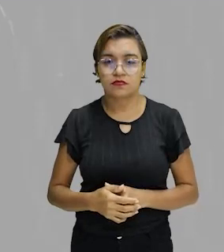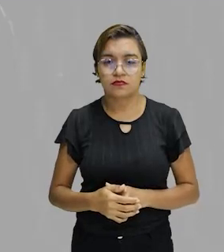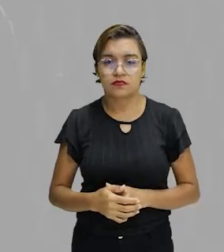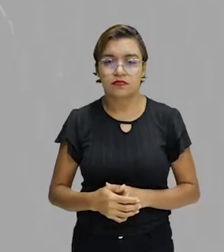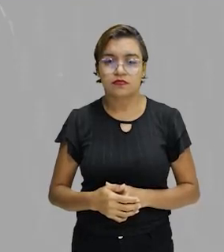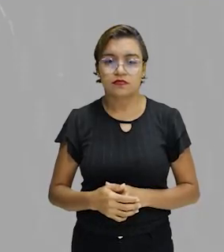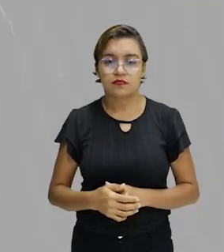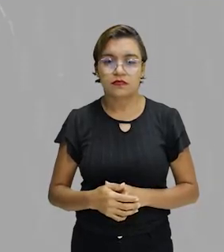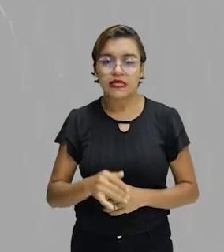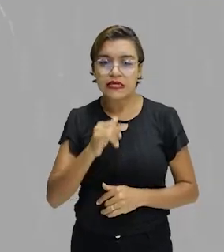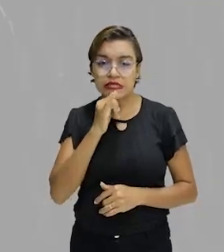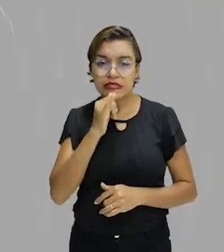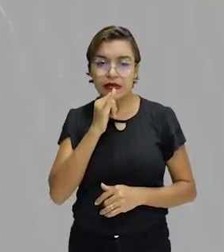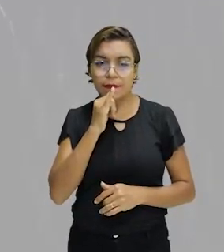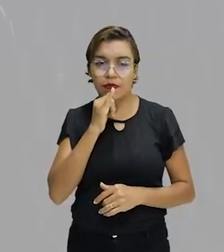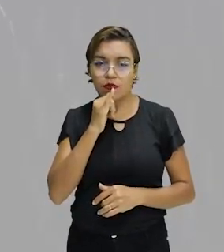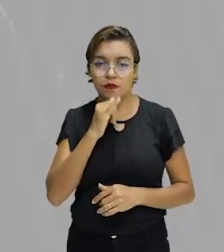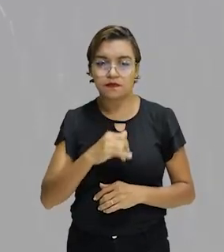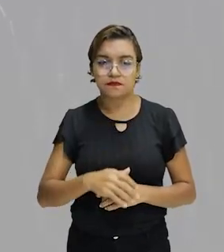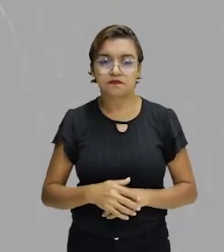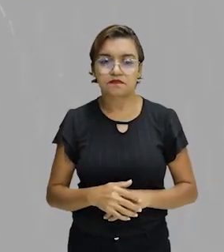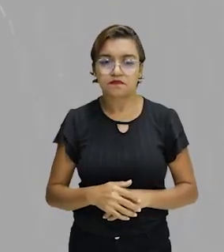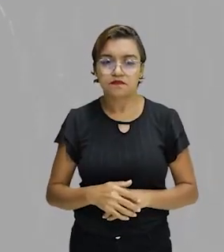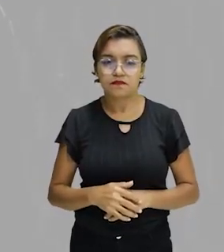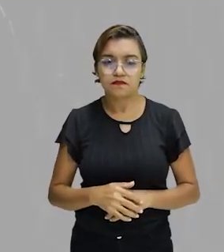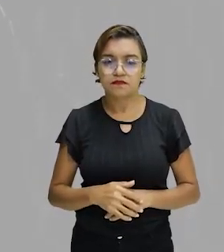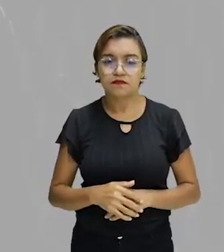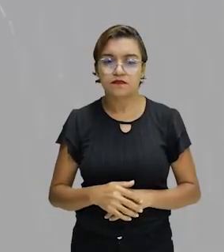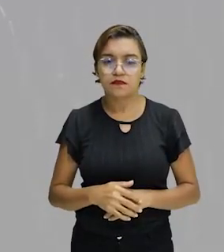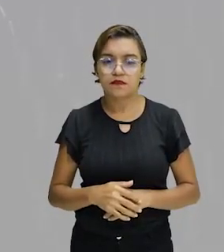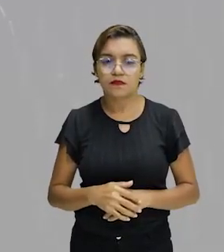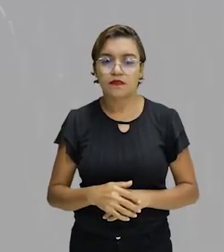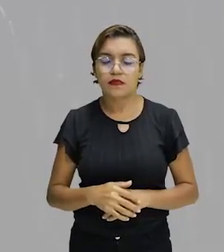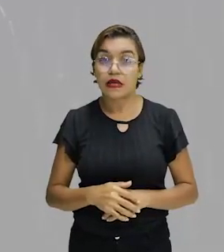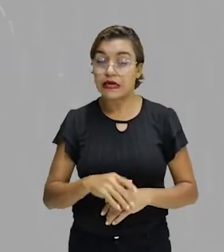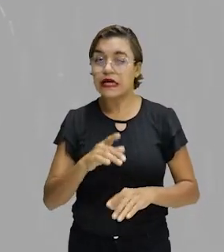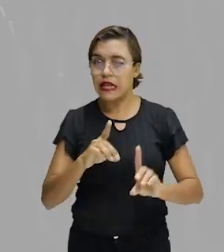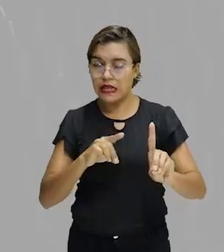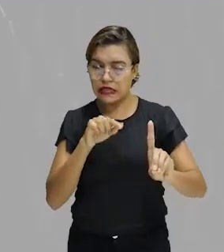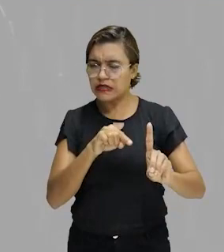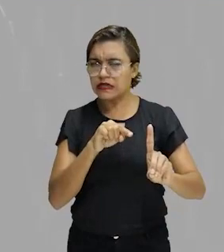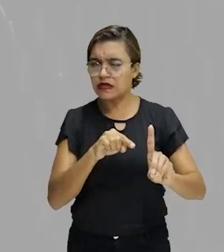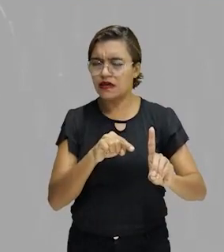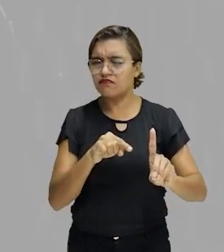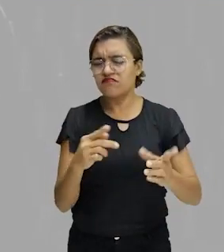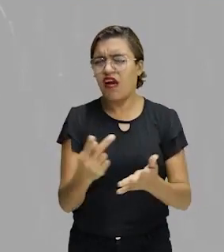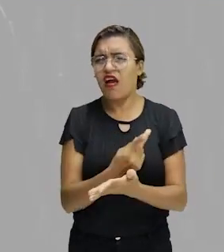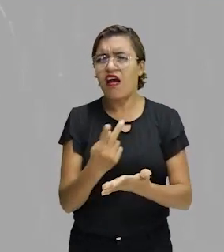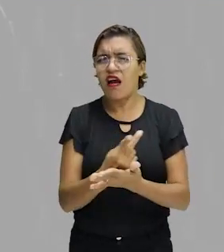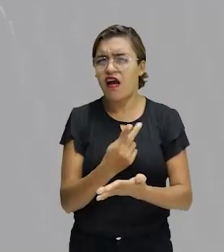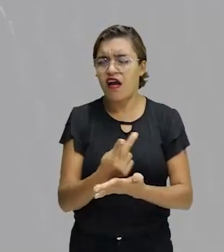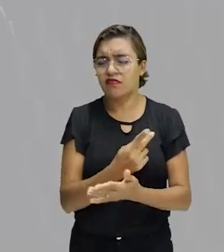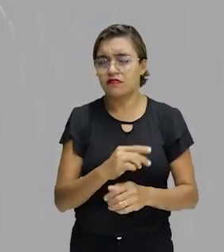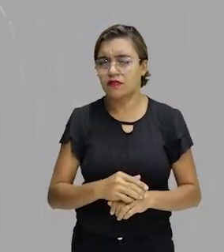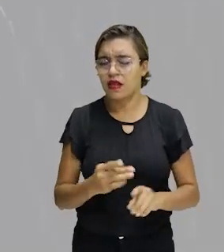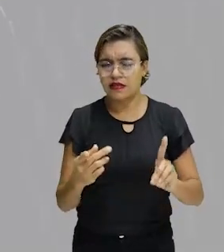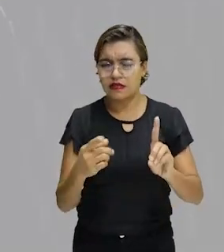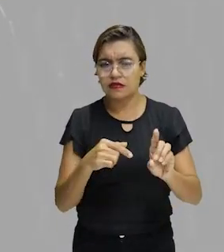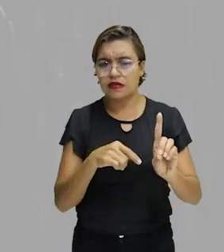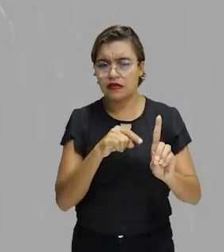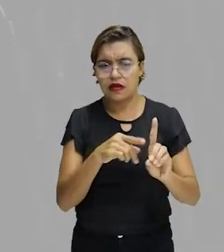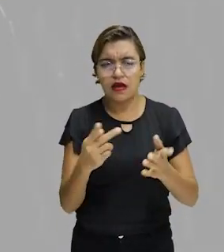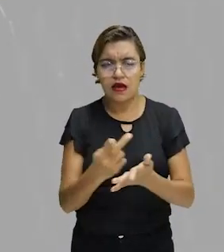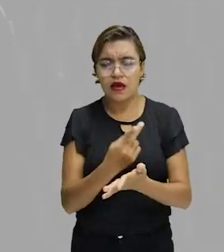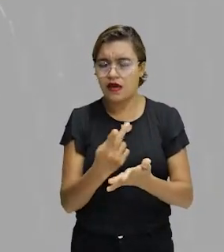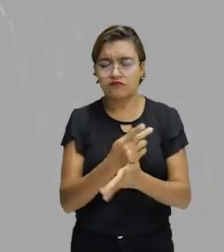ficar contido dentro da fogueira, não. Né? Vai estar dentro e fora, né? Todo o ambiente.